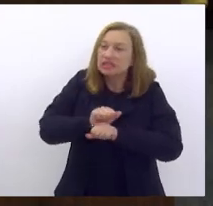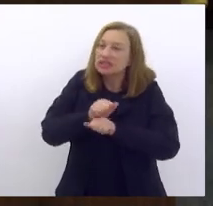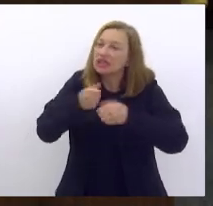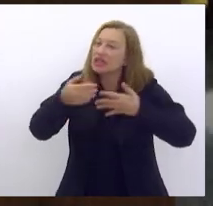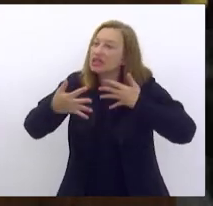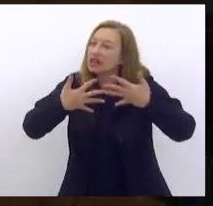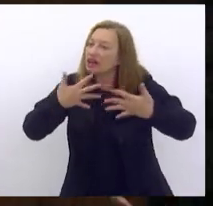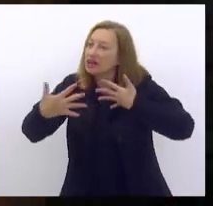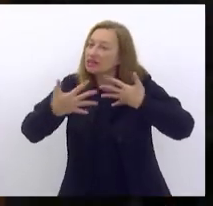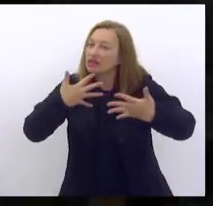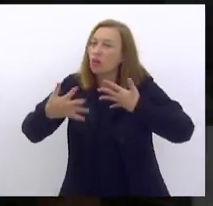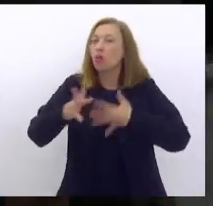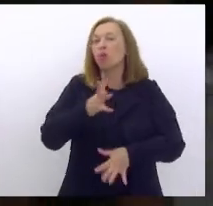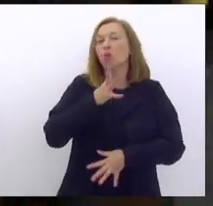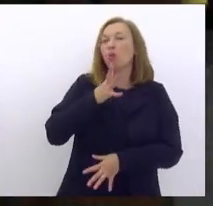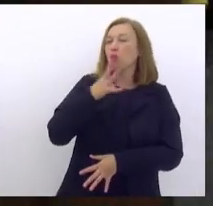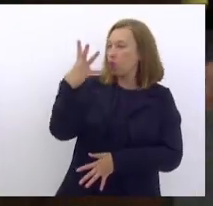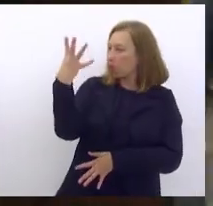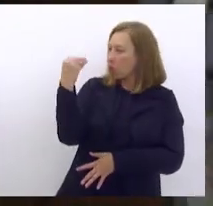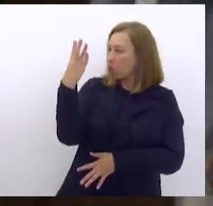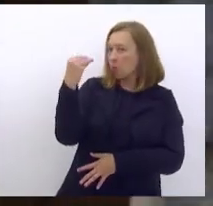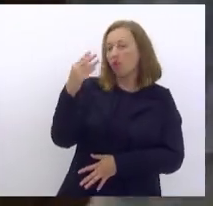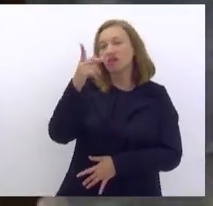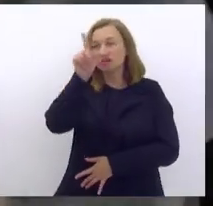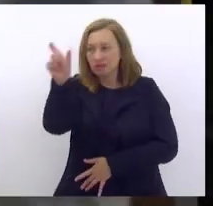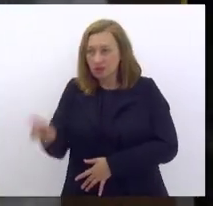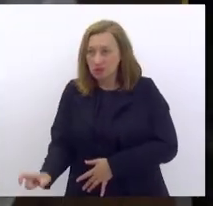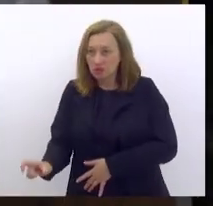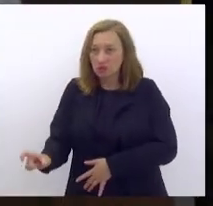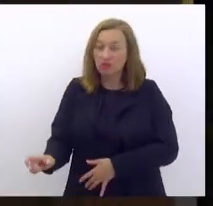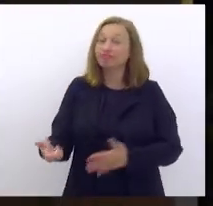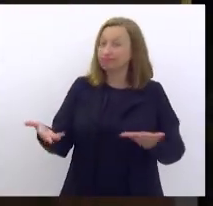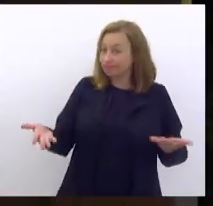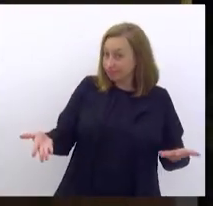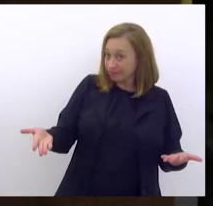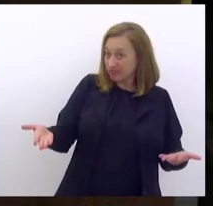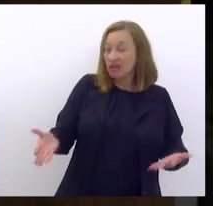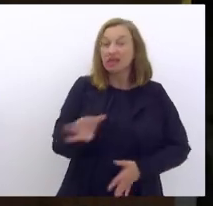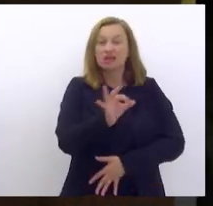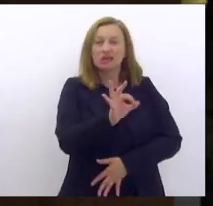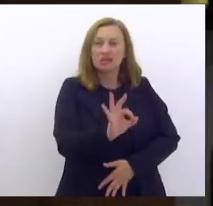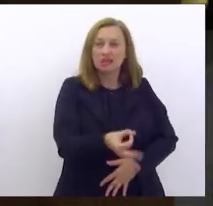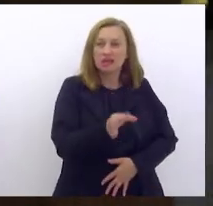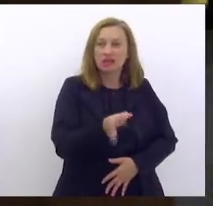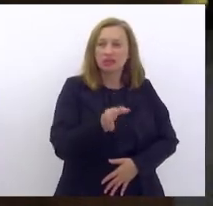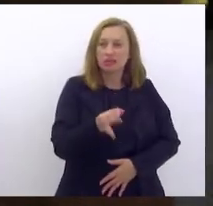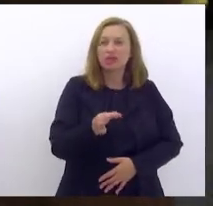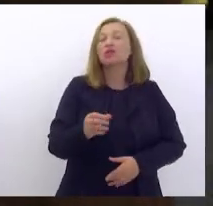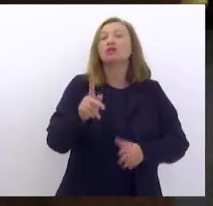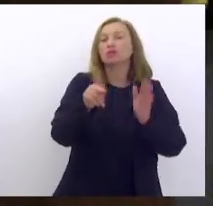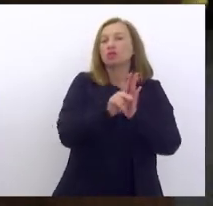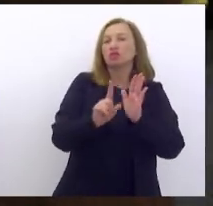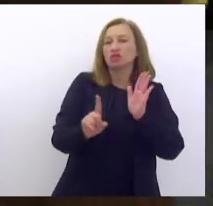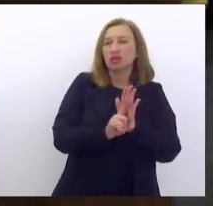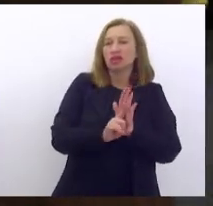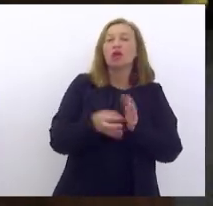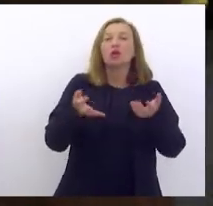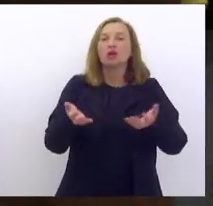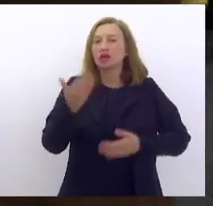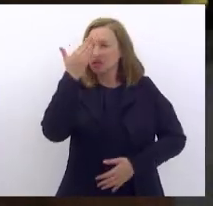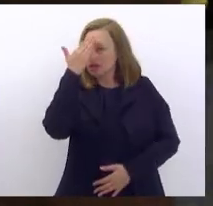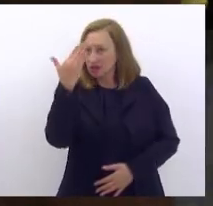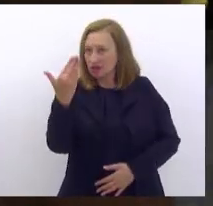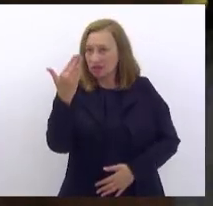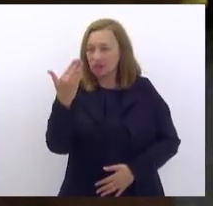transparentes para um reconhecimento de pessoas. É isso que se trata, evidentemente, esse projeto de lei. E quero